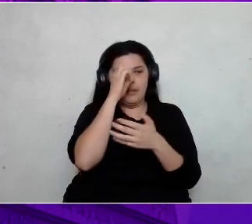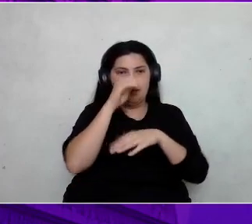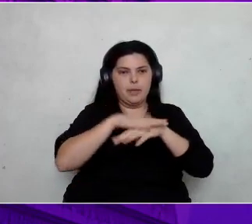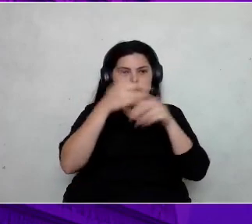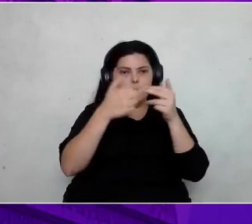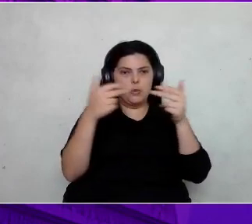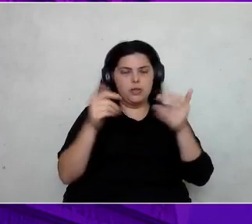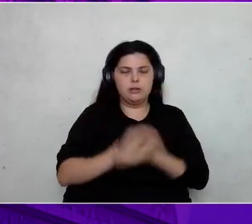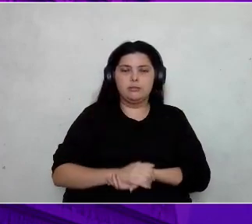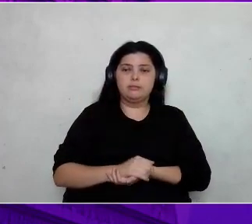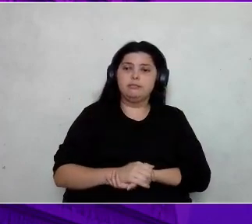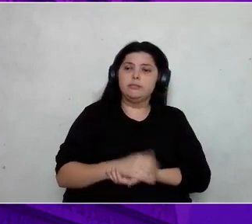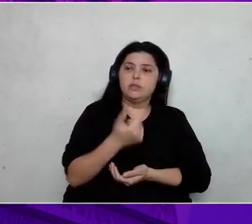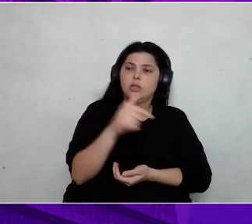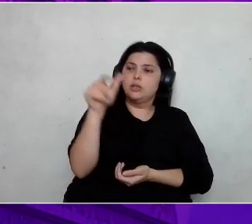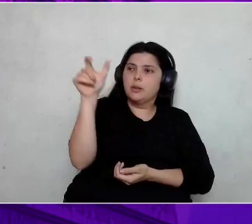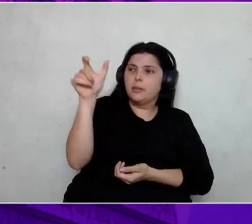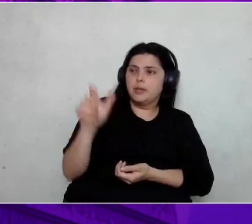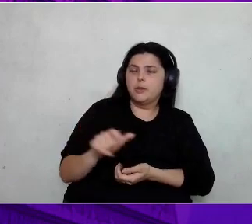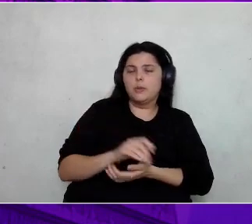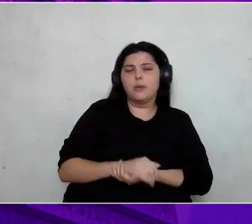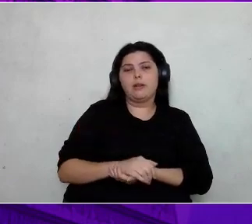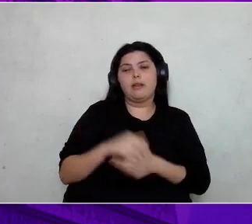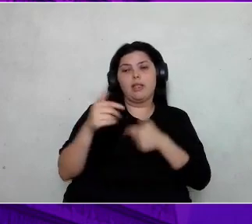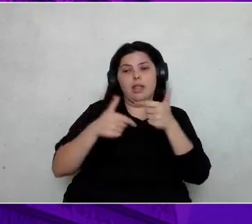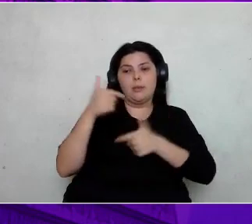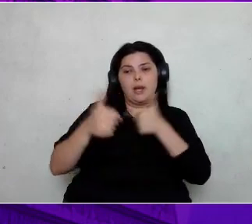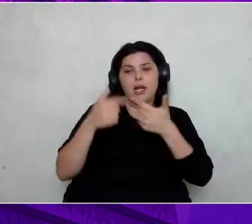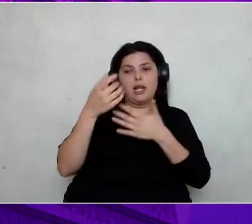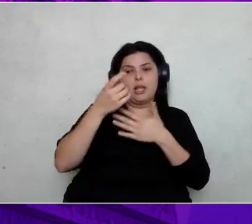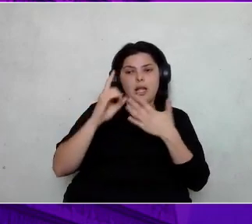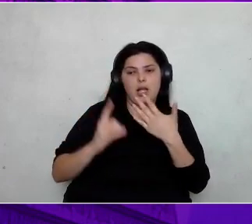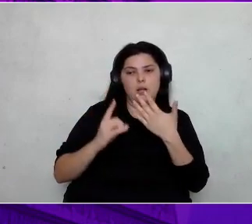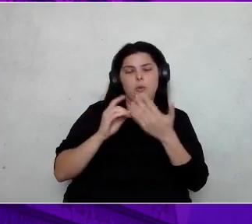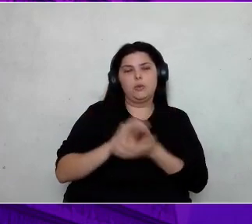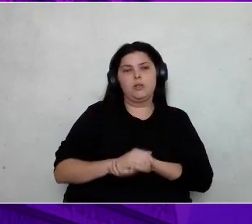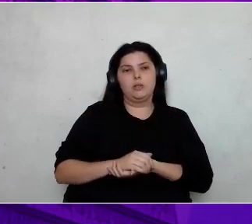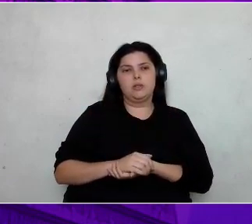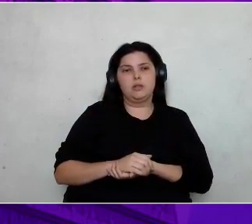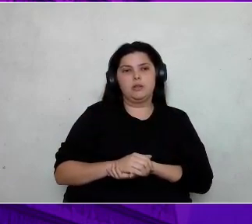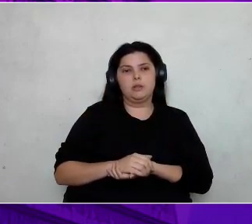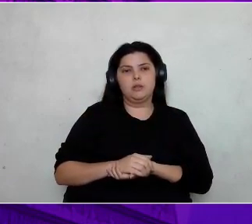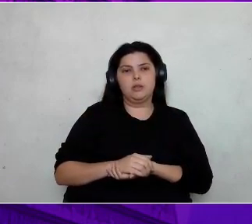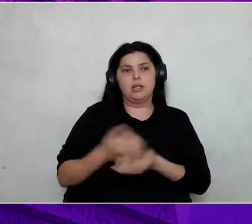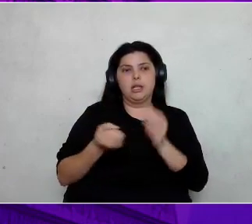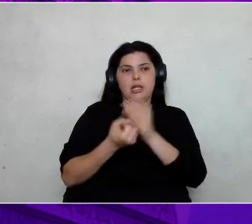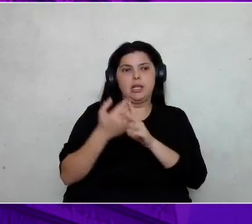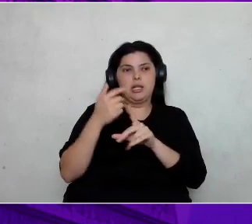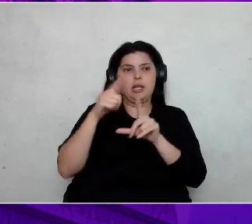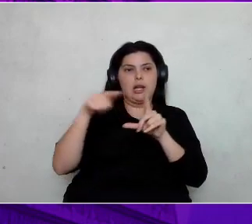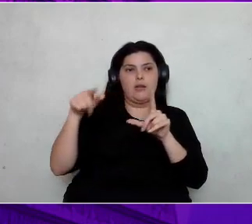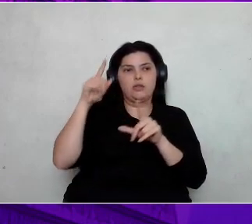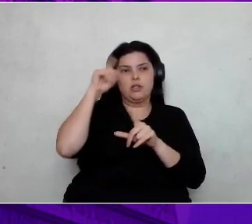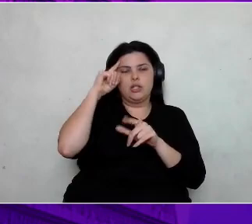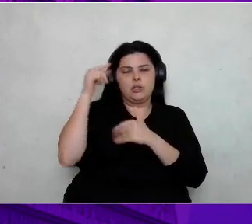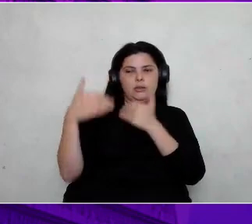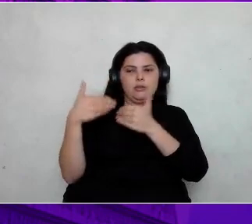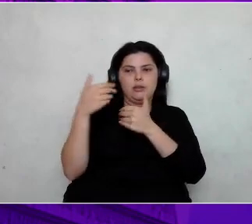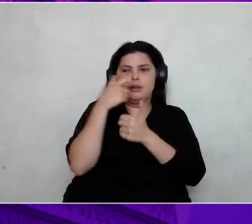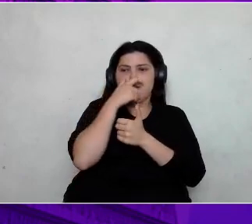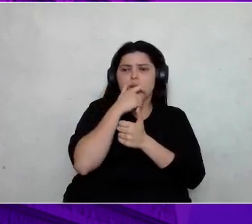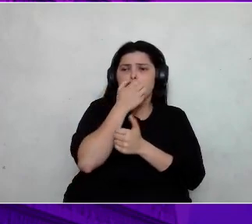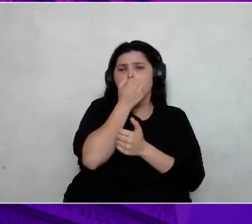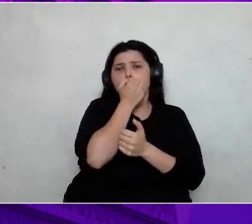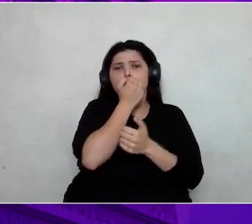as pessoas que trabalham com dados, que fazem gráficos no seu dia a dia e acham que é de boa, que é,